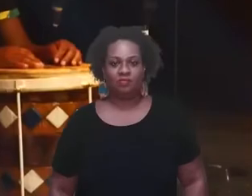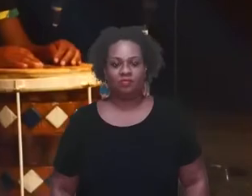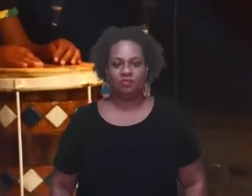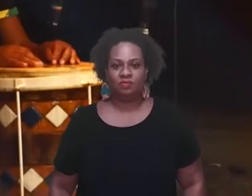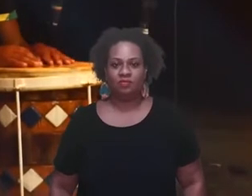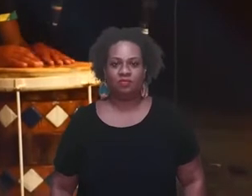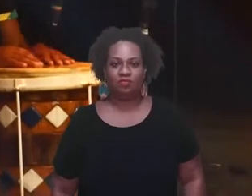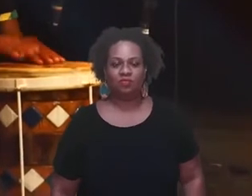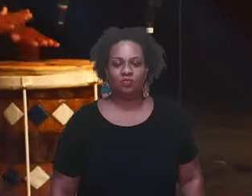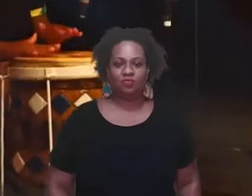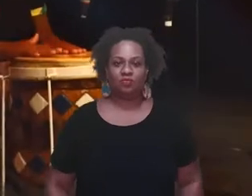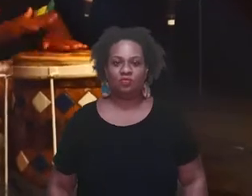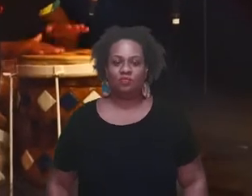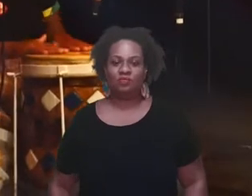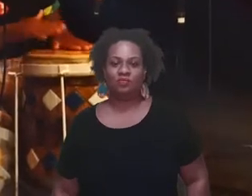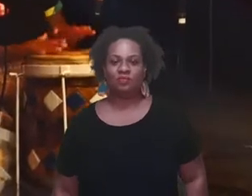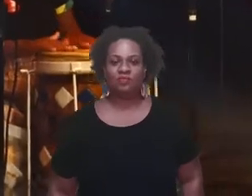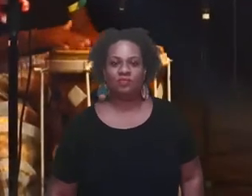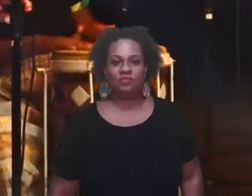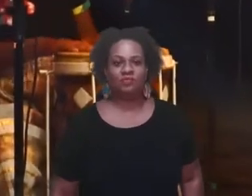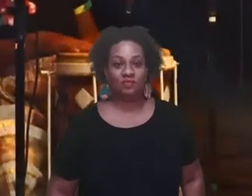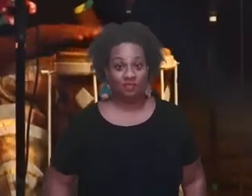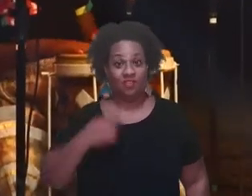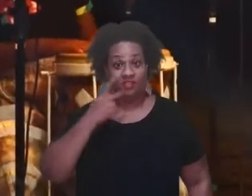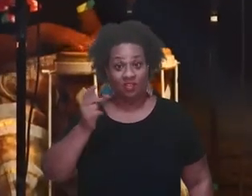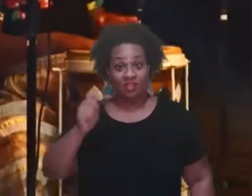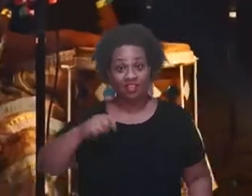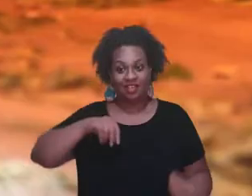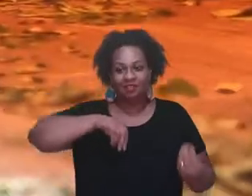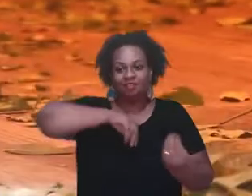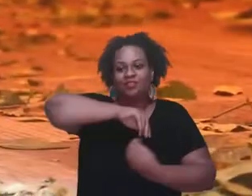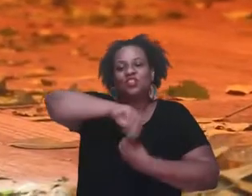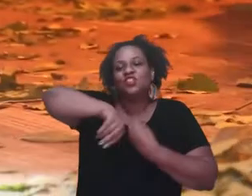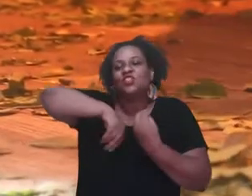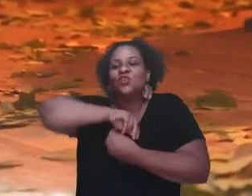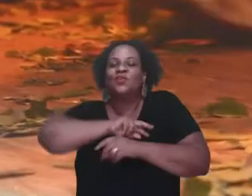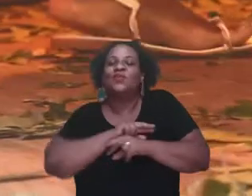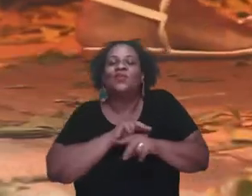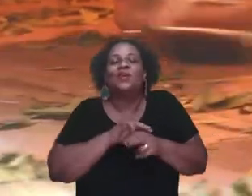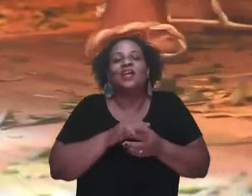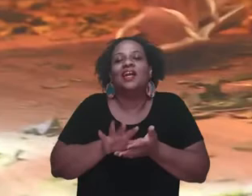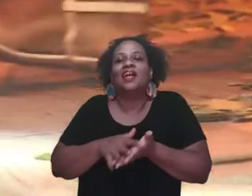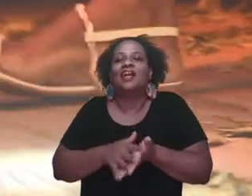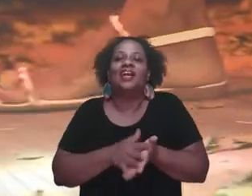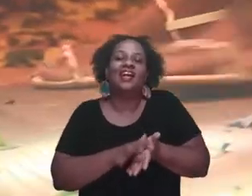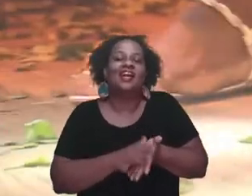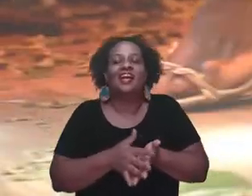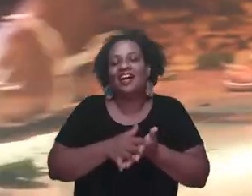é uma gatinha e eu fico que a gente fazia uma salada é